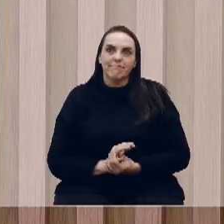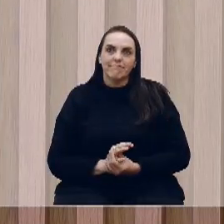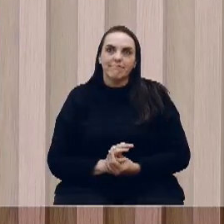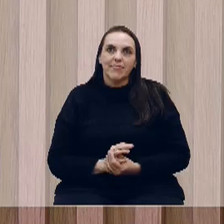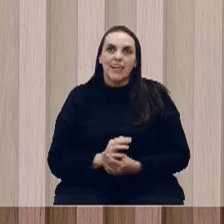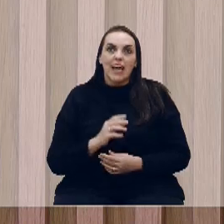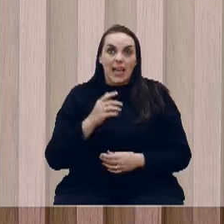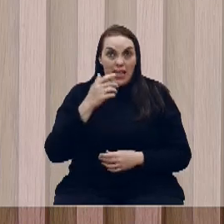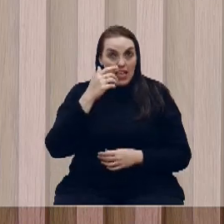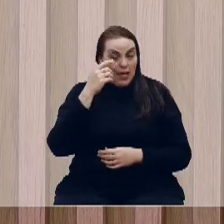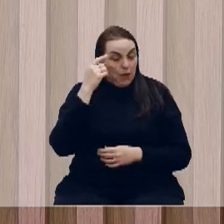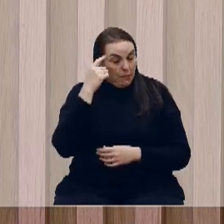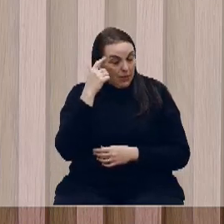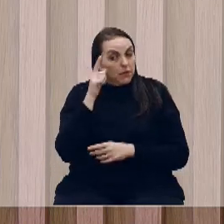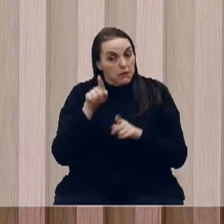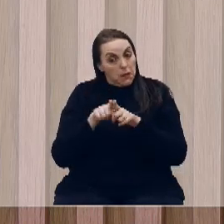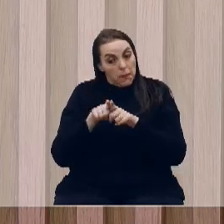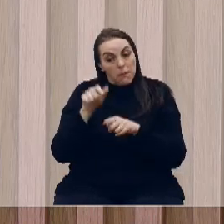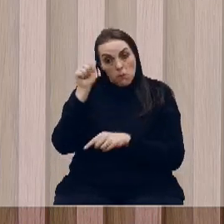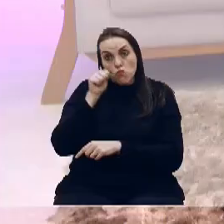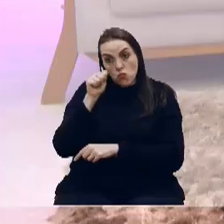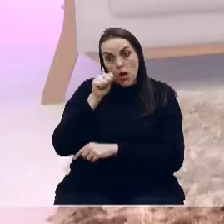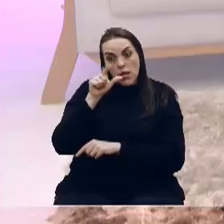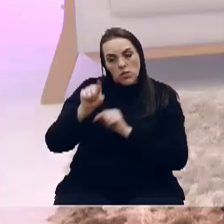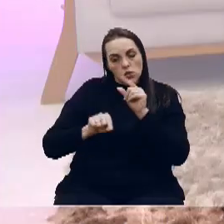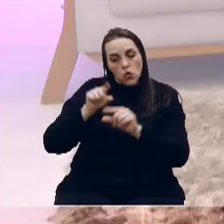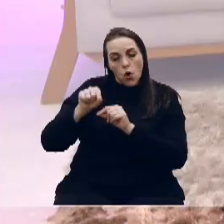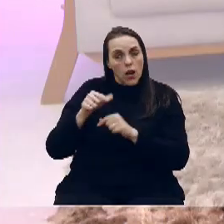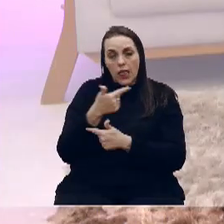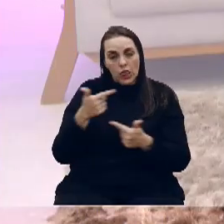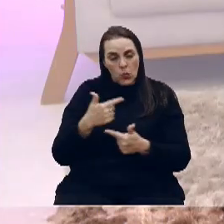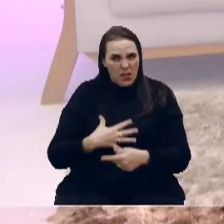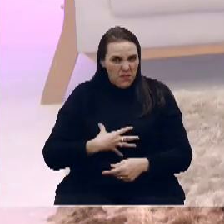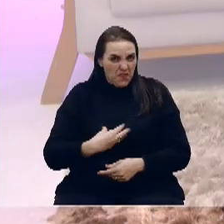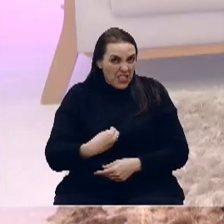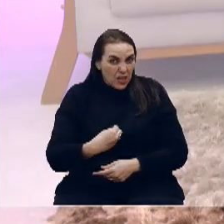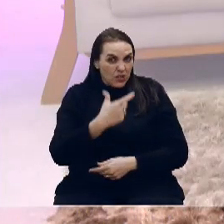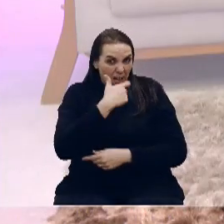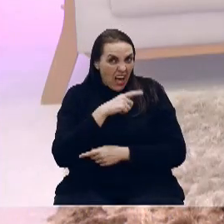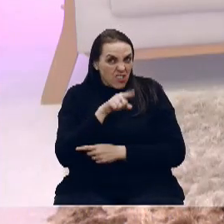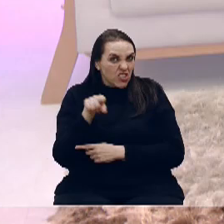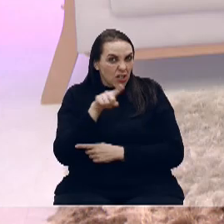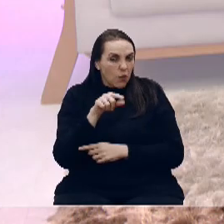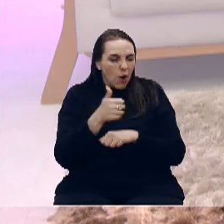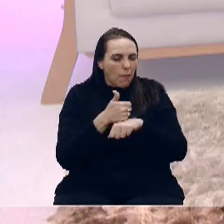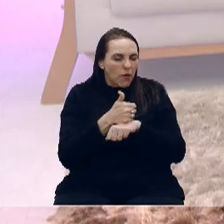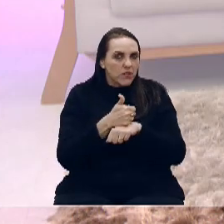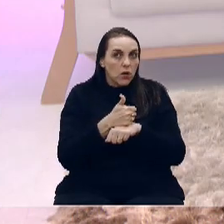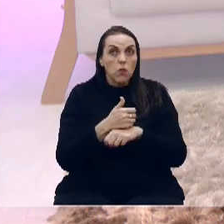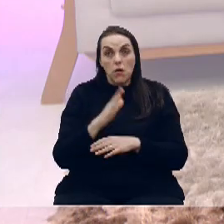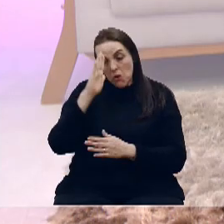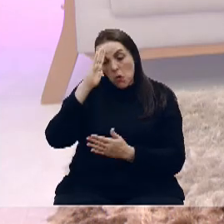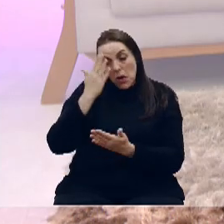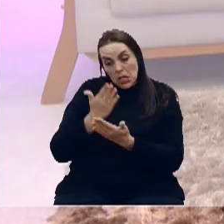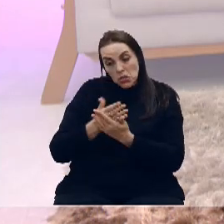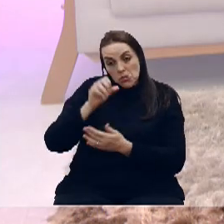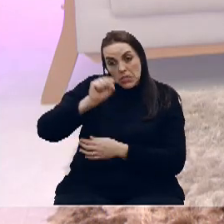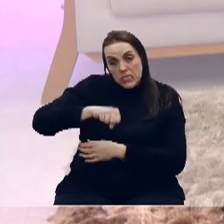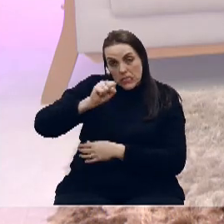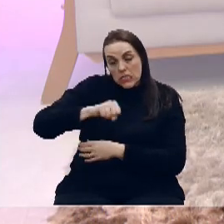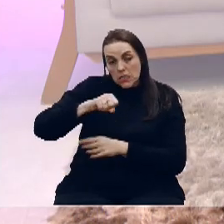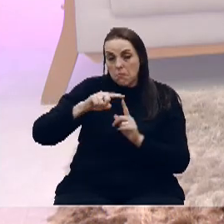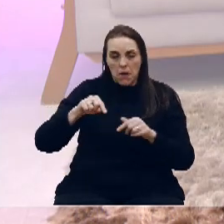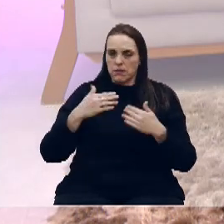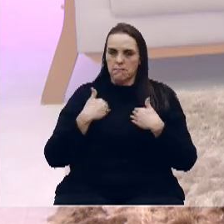que optam por não ter filhos por causa da profissão? Acredito que sim. Não é o meu caso, né? Mas acredito que